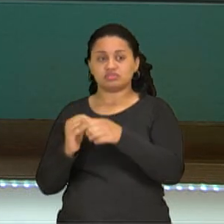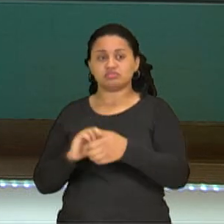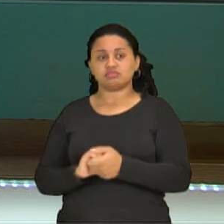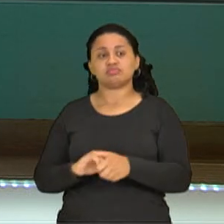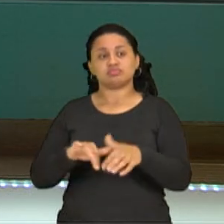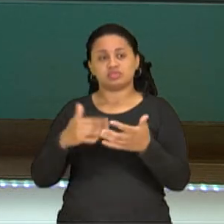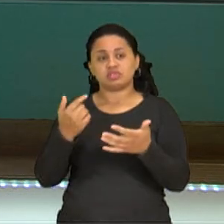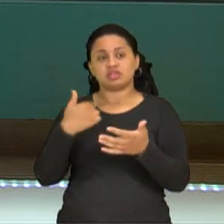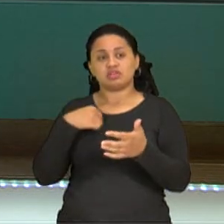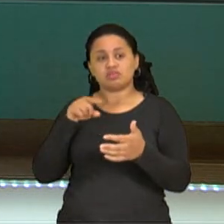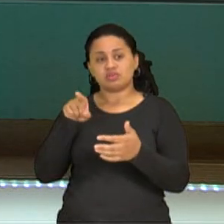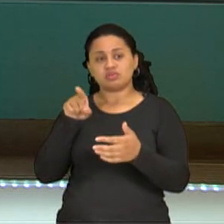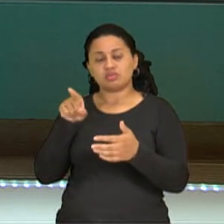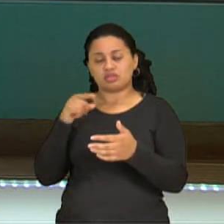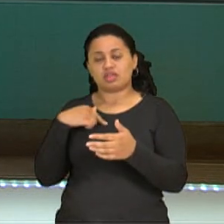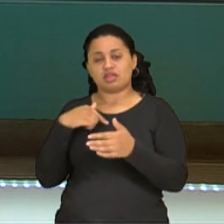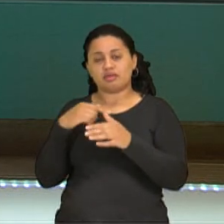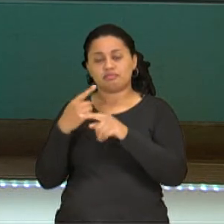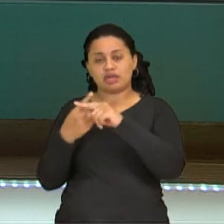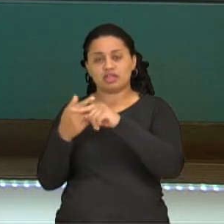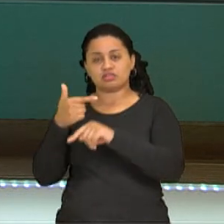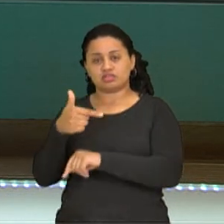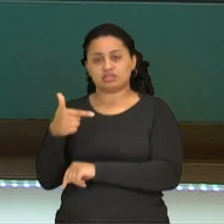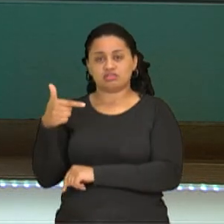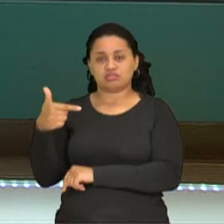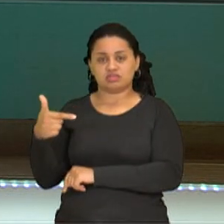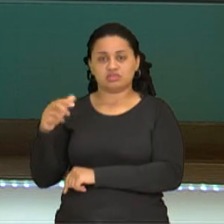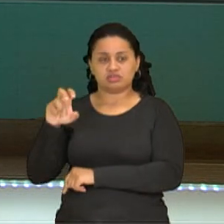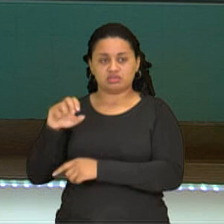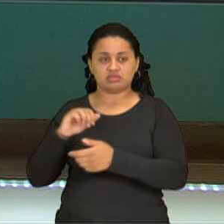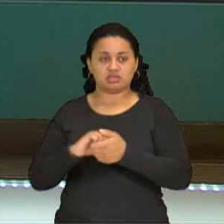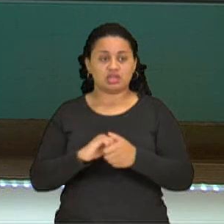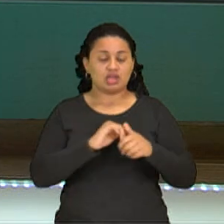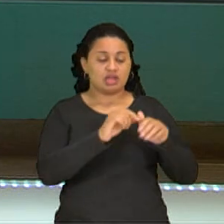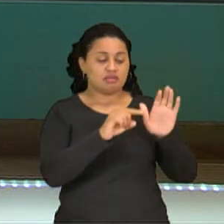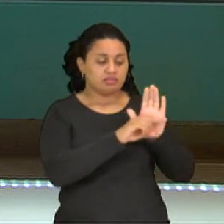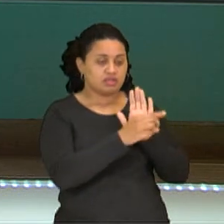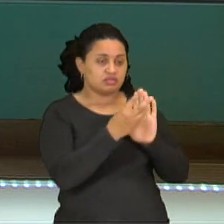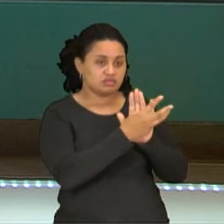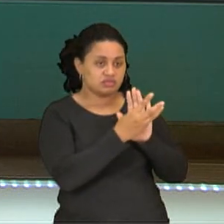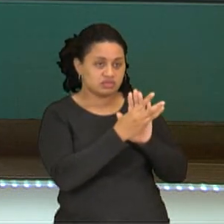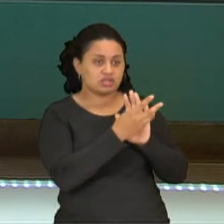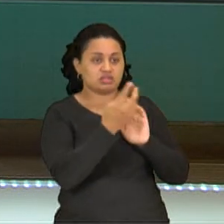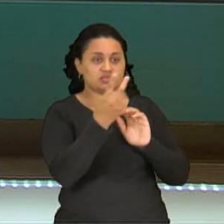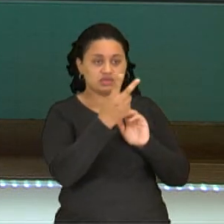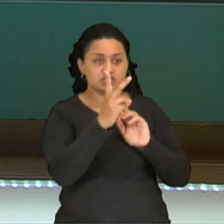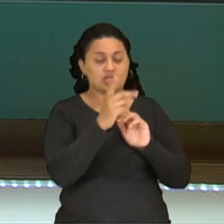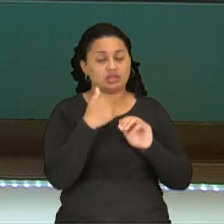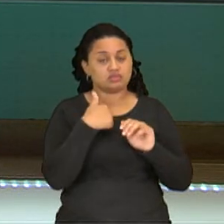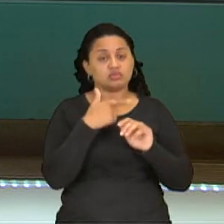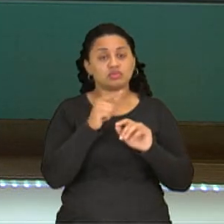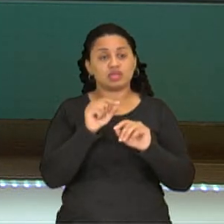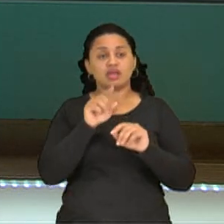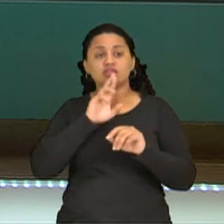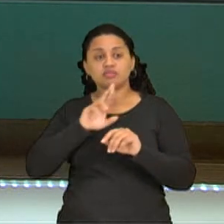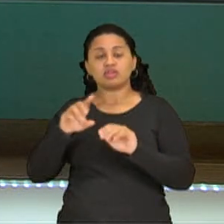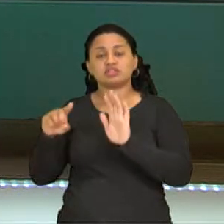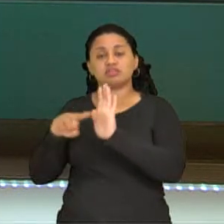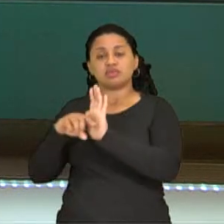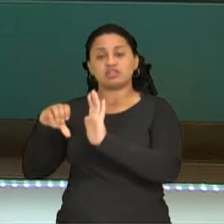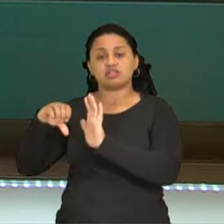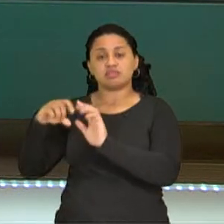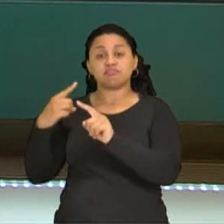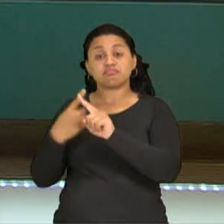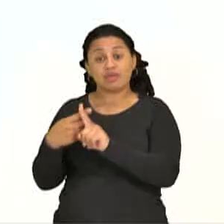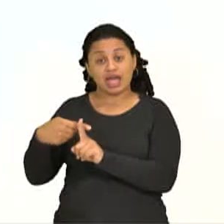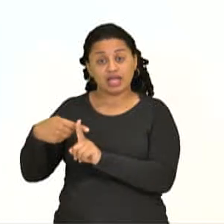elevado a 2 mais 225. E menos 3 ao quadrado mais 9, ok? Bom,